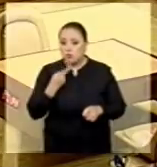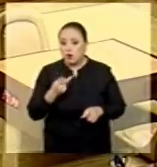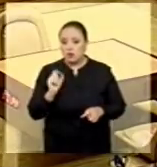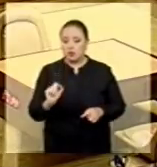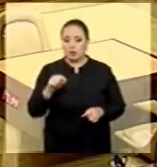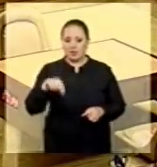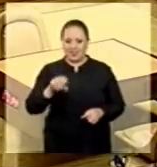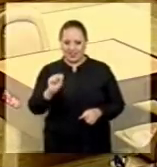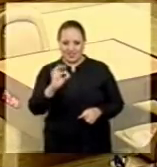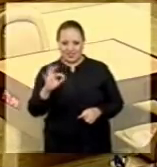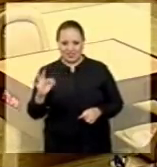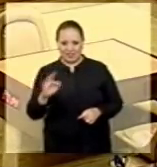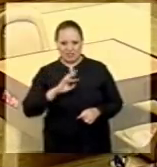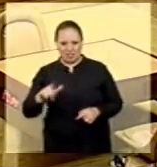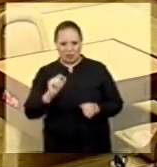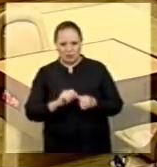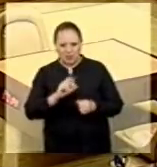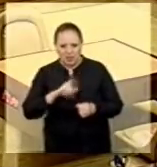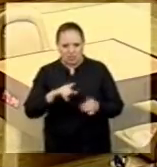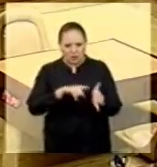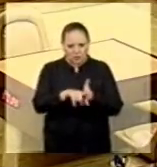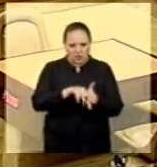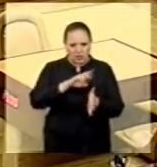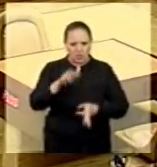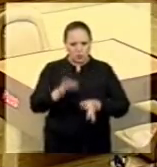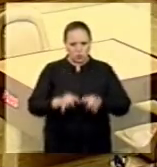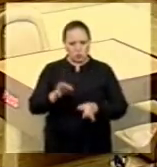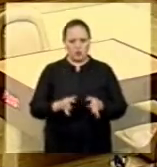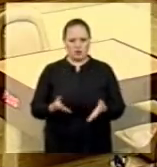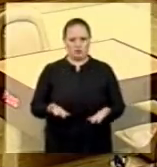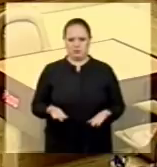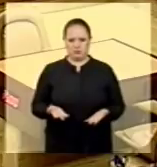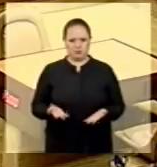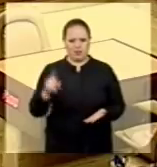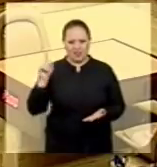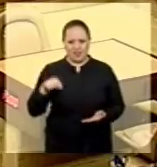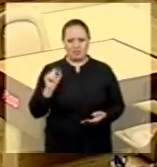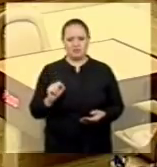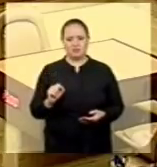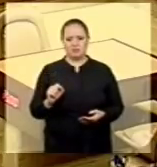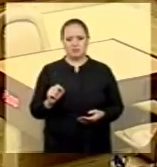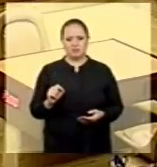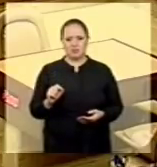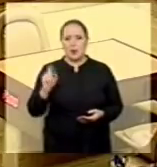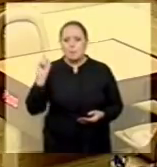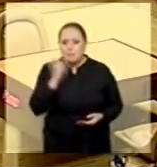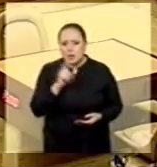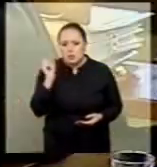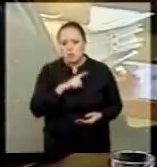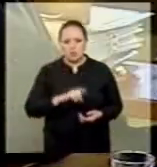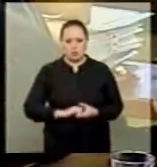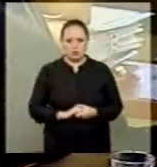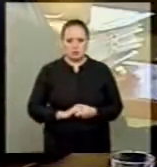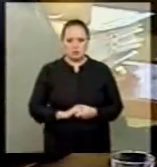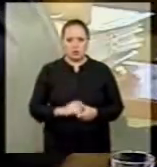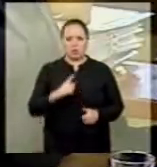esta corte não delibera, não investiga e não julga é uma tremenda mentira. E